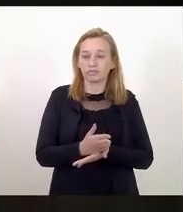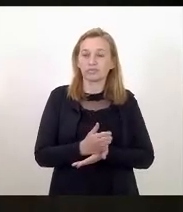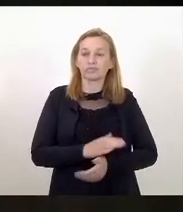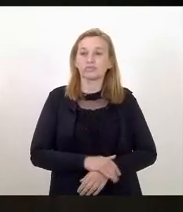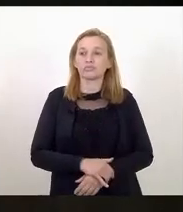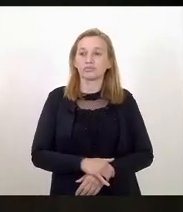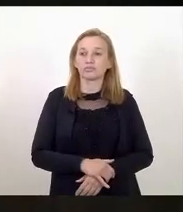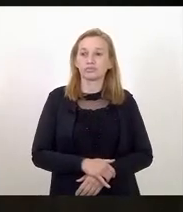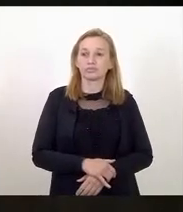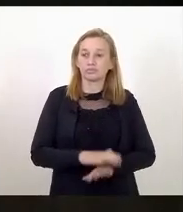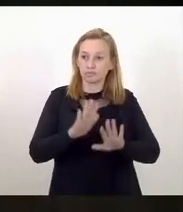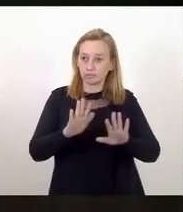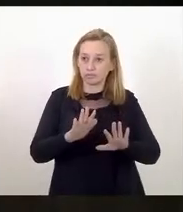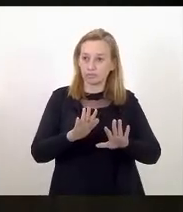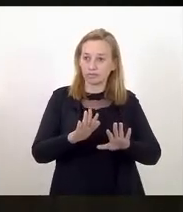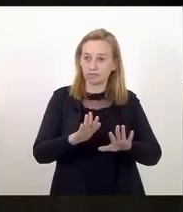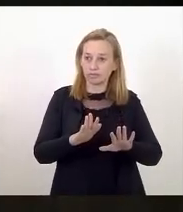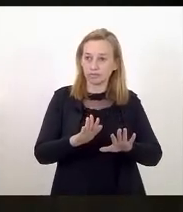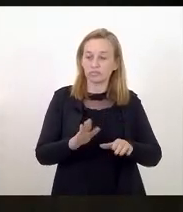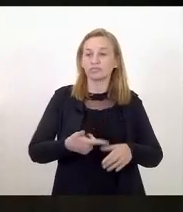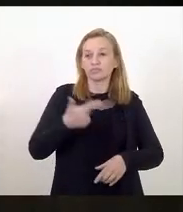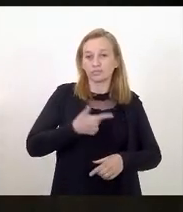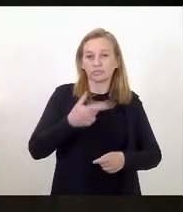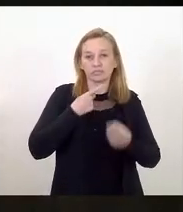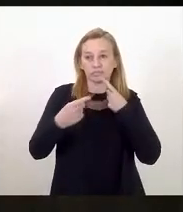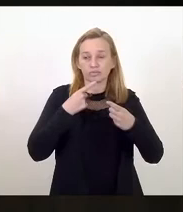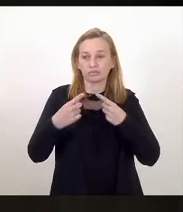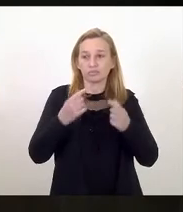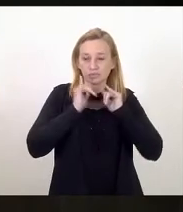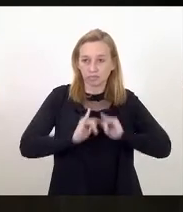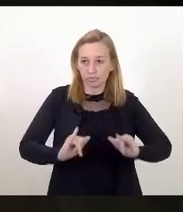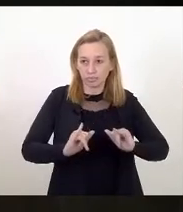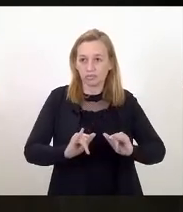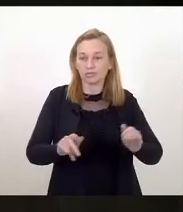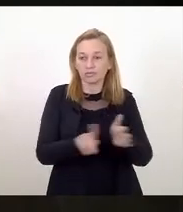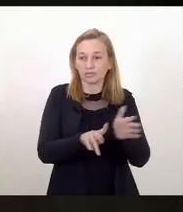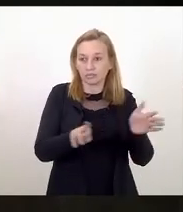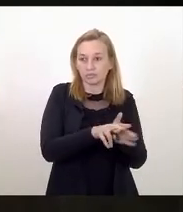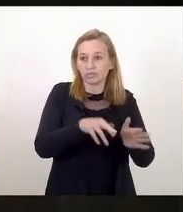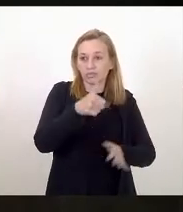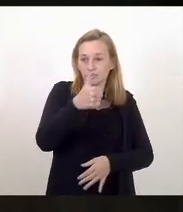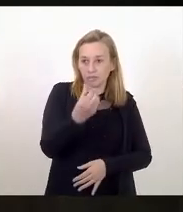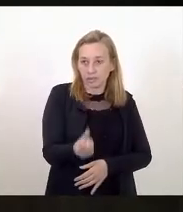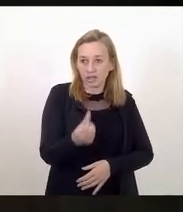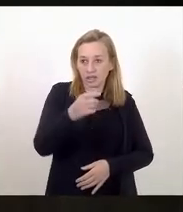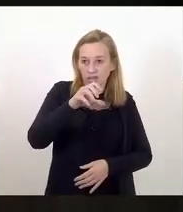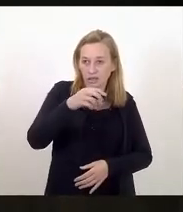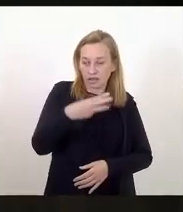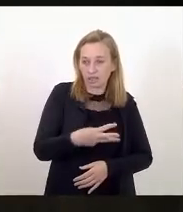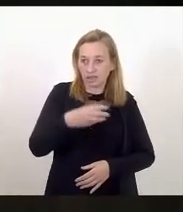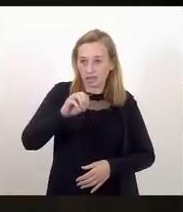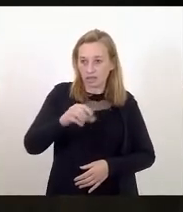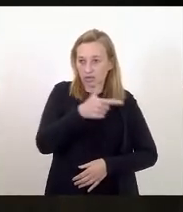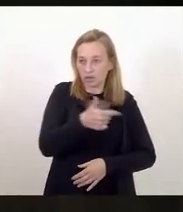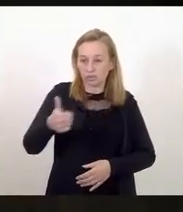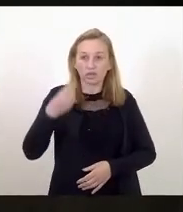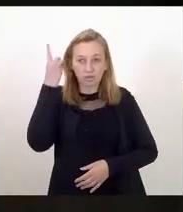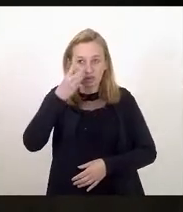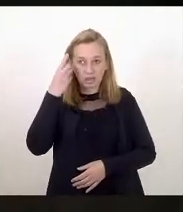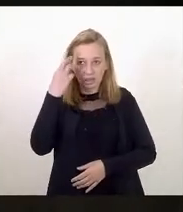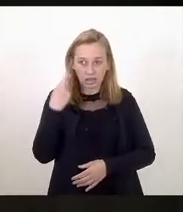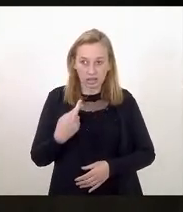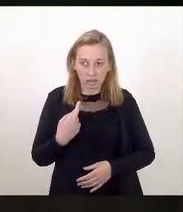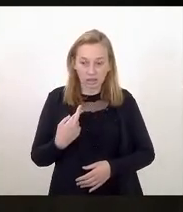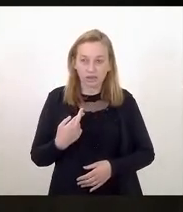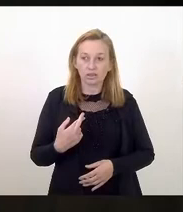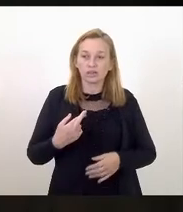redação do vencido para... Segundo a discussão, anuncio o projeto de resolução 63021 de autoria da deputada Renata Souza, que